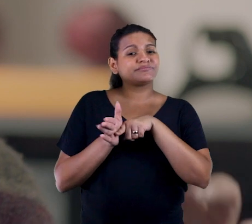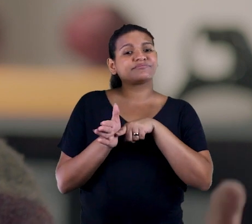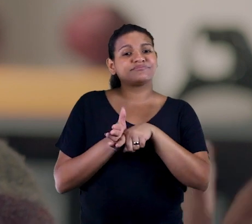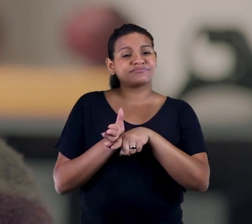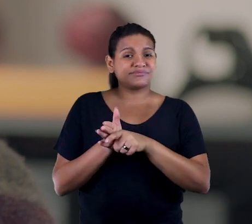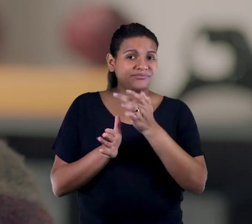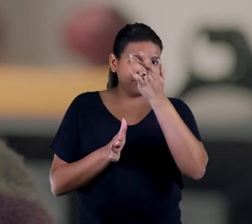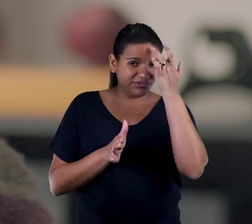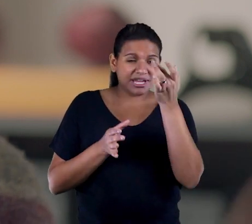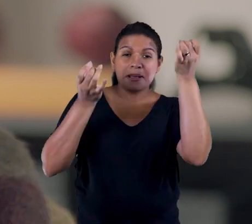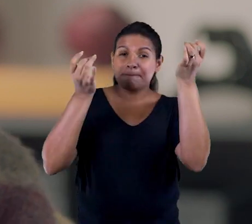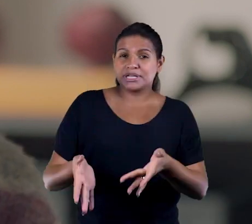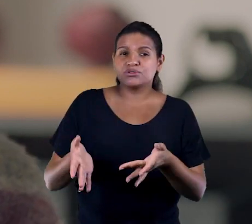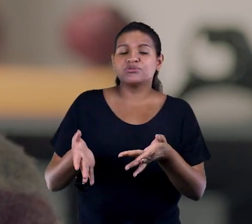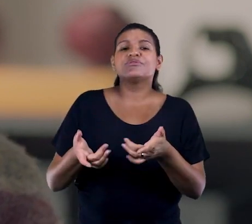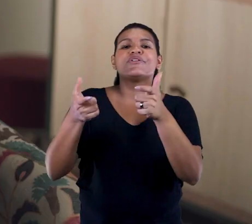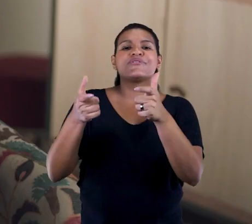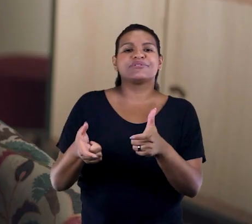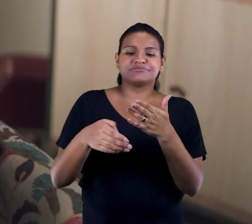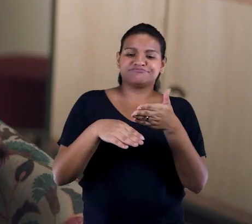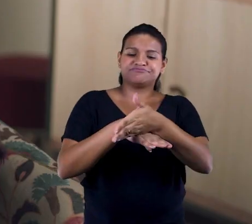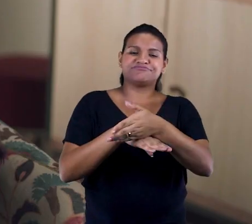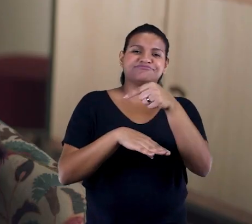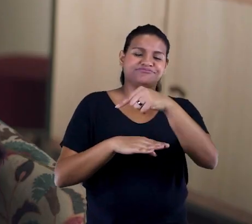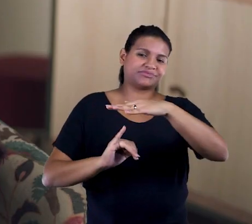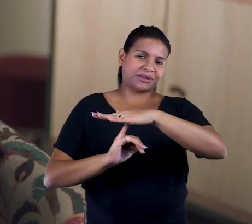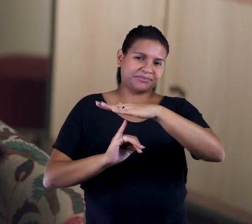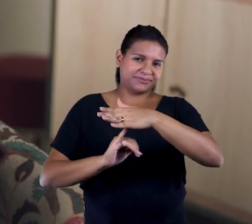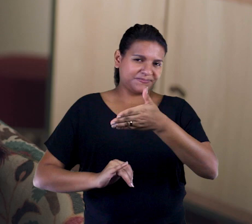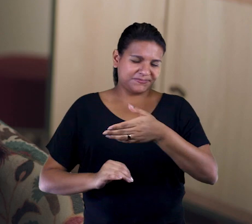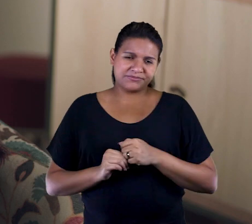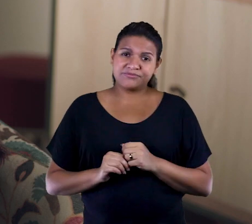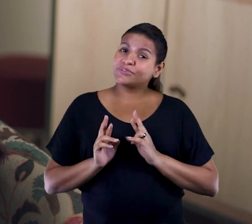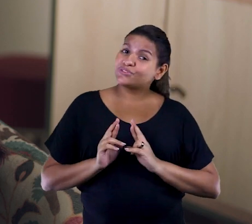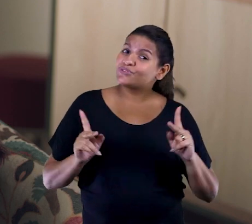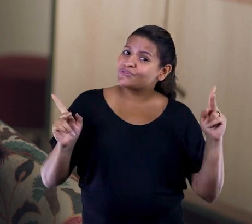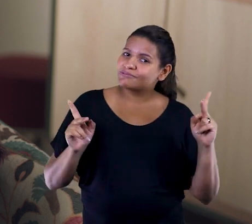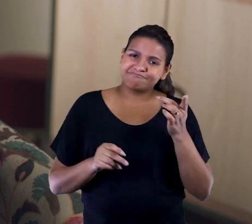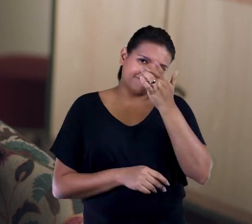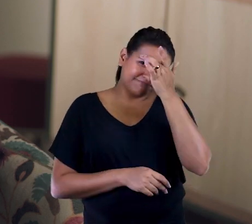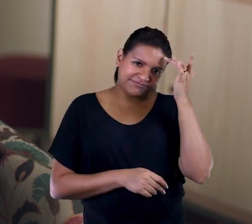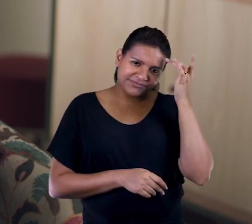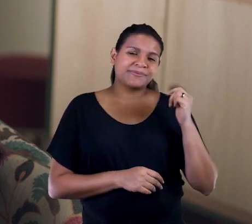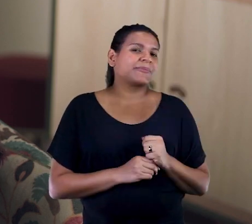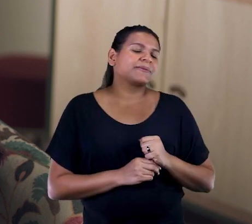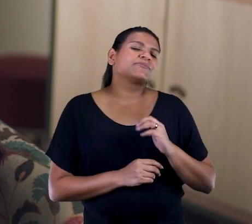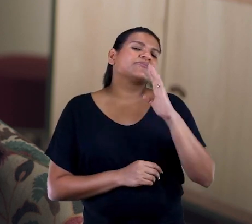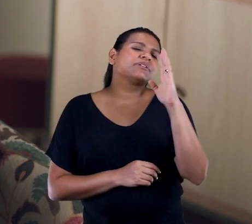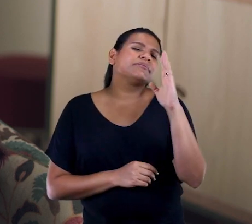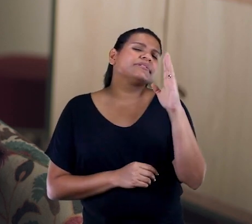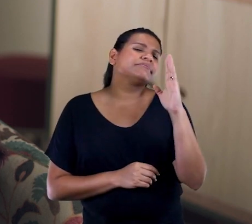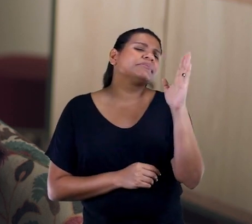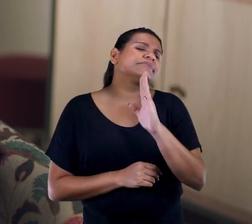que abandonam os seus animais em abrigos. Esse tipo de pessoa é uma pessoa completamente diferente do abandonador brasileiro